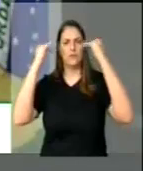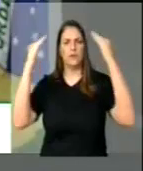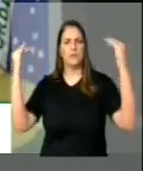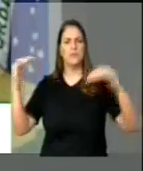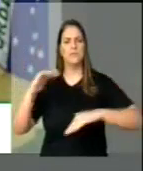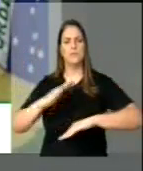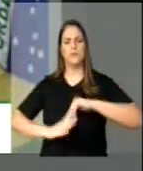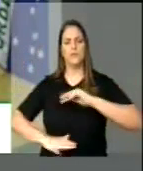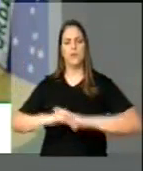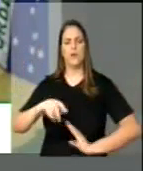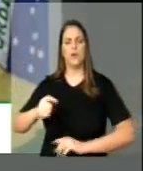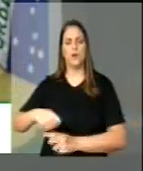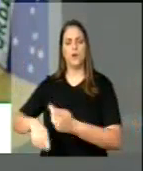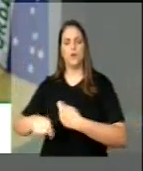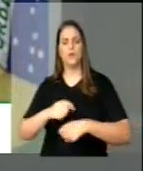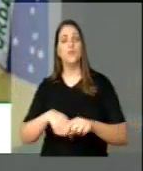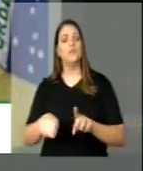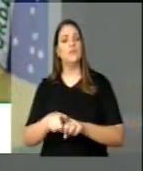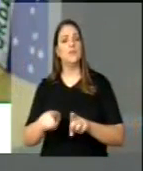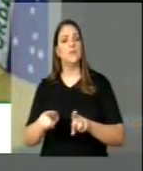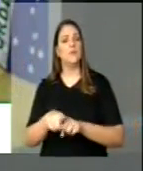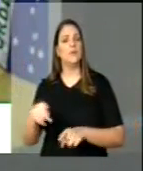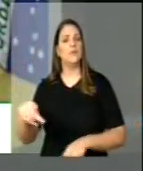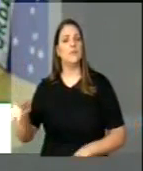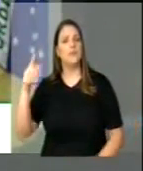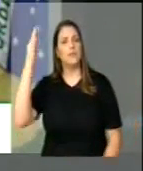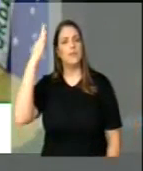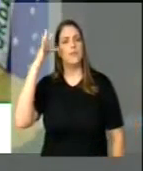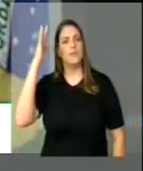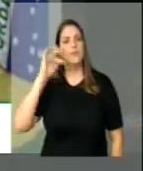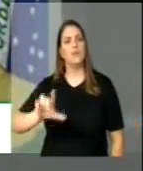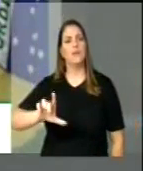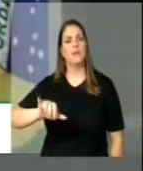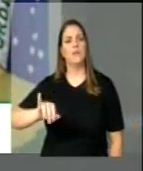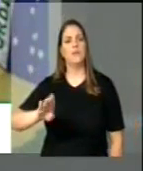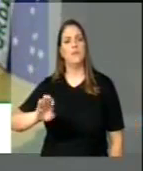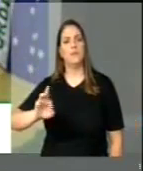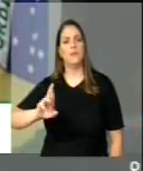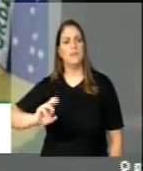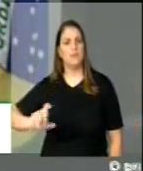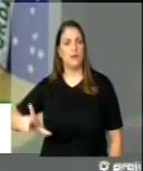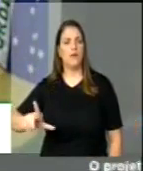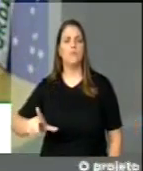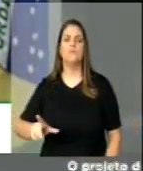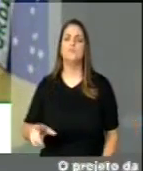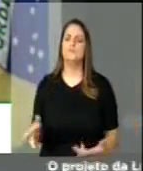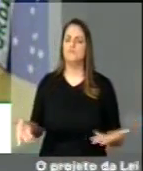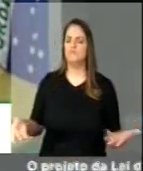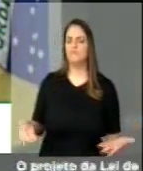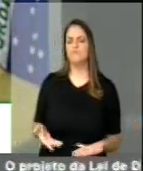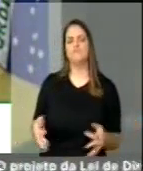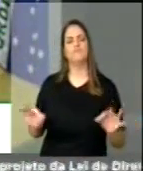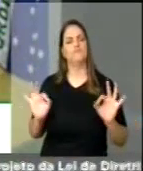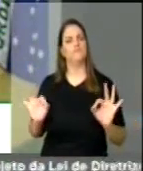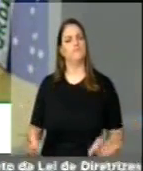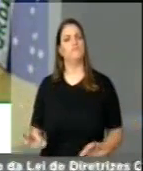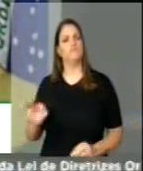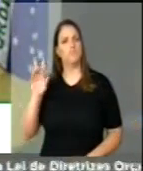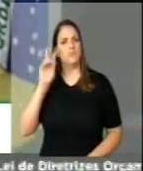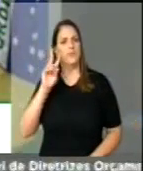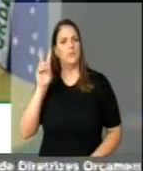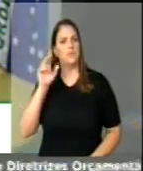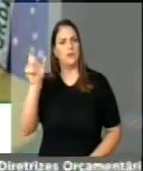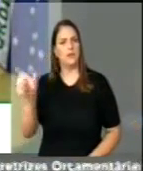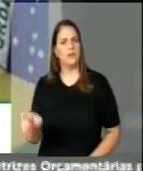maior expoente do pensamento liberal em nosso país. Trata-se, portanto, de justa celebração em memória desse